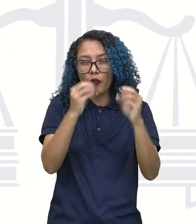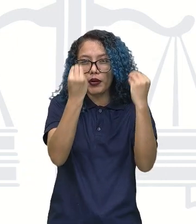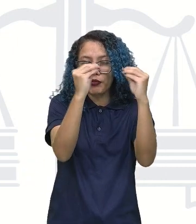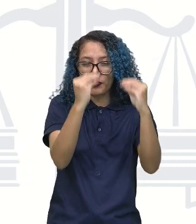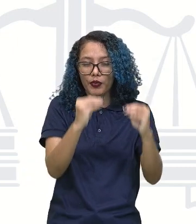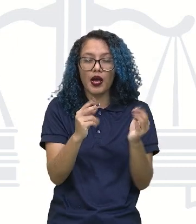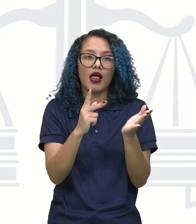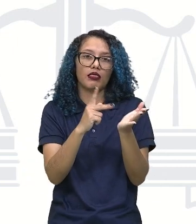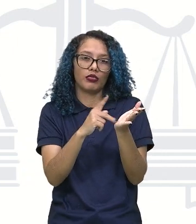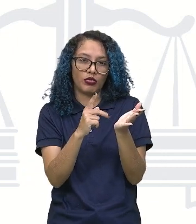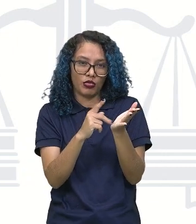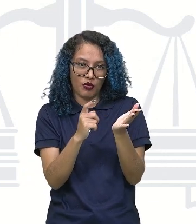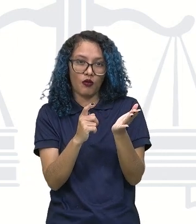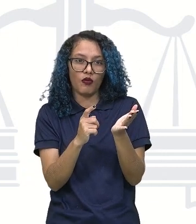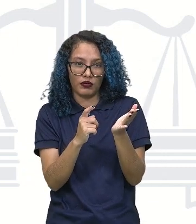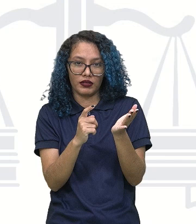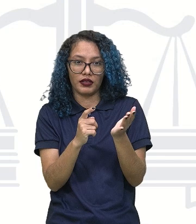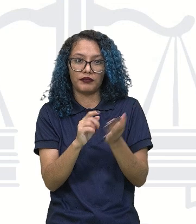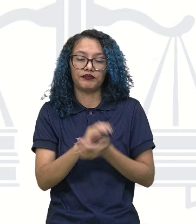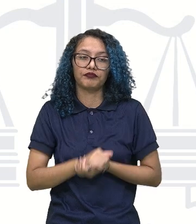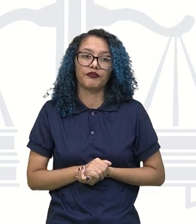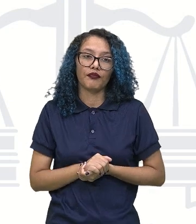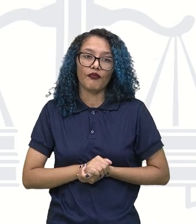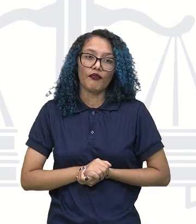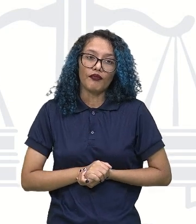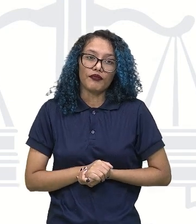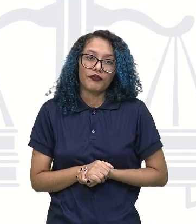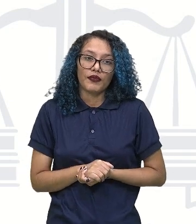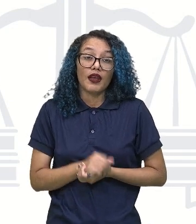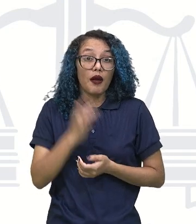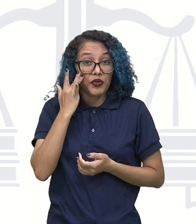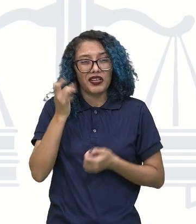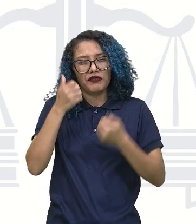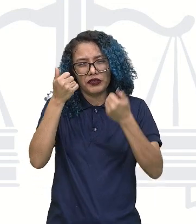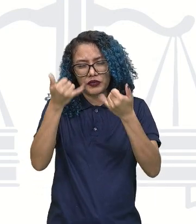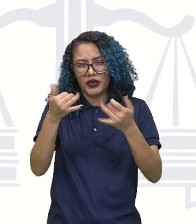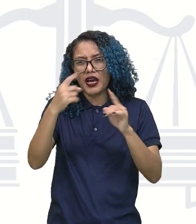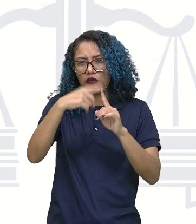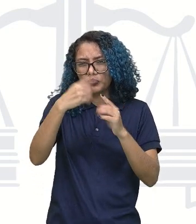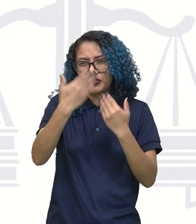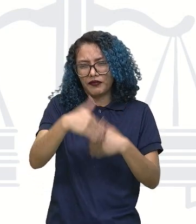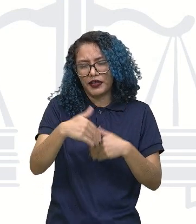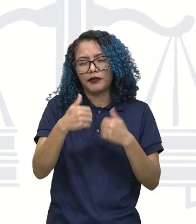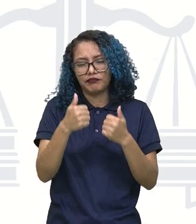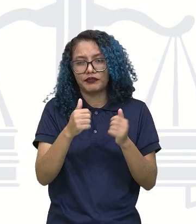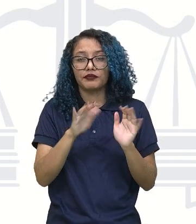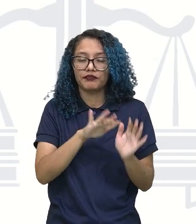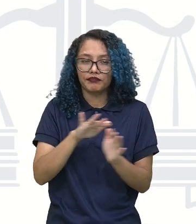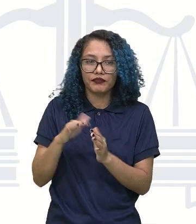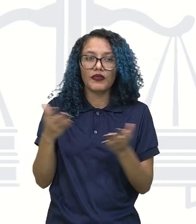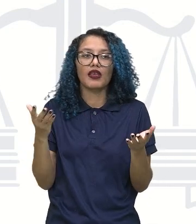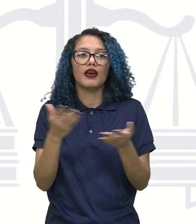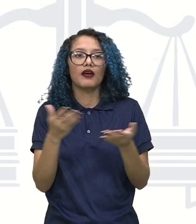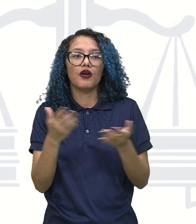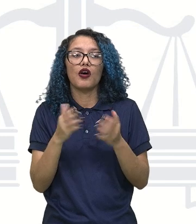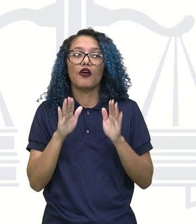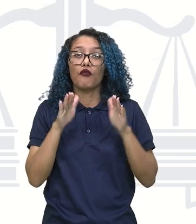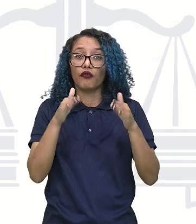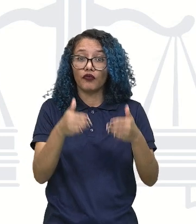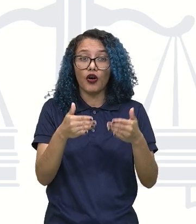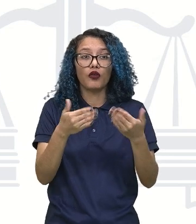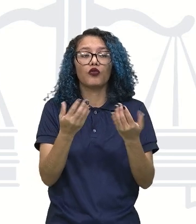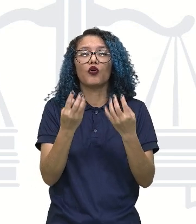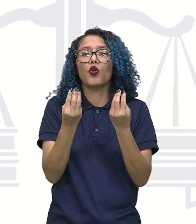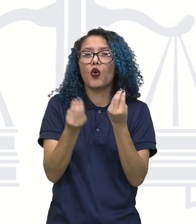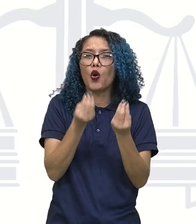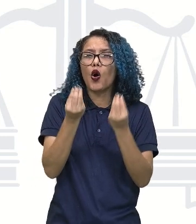que serão bem abordados a partir de amanhã, né? Cada tipo de avaliação. E aí nós vamos aqui ao lançamento. Olha, aqui vai